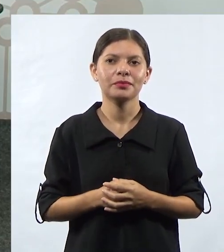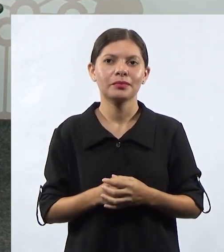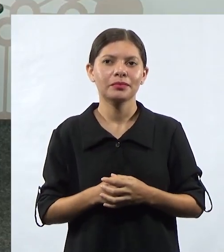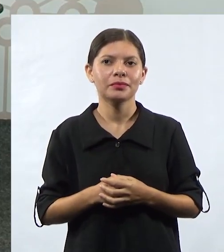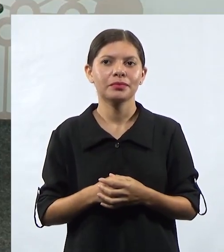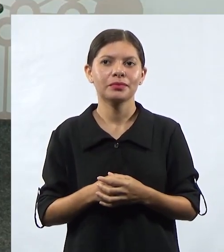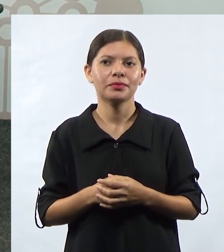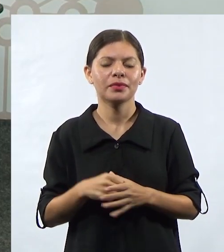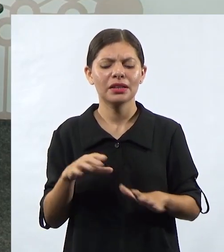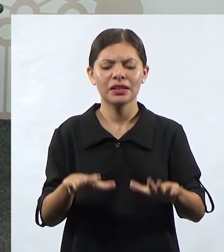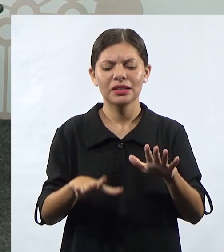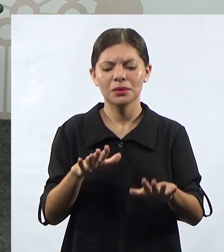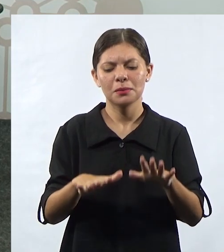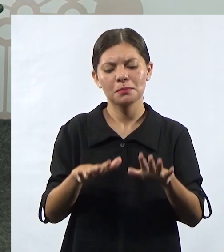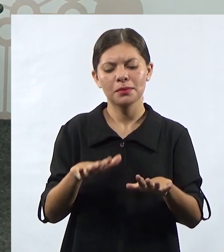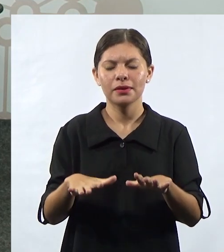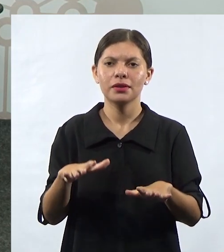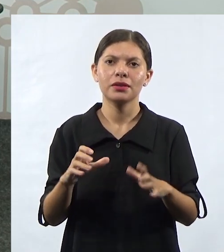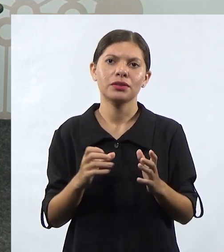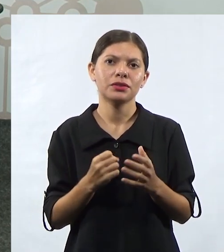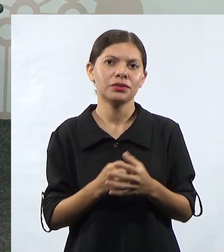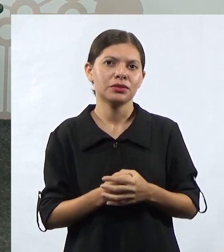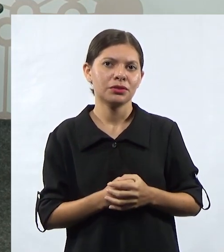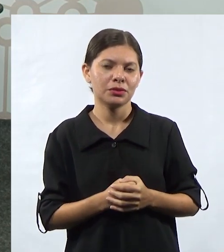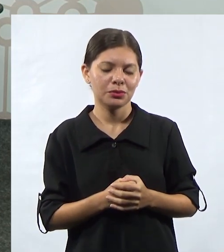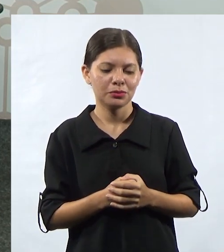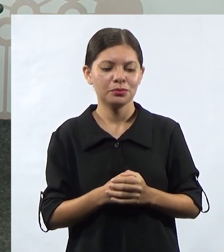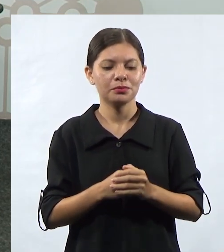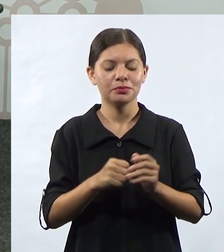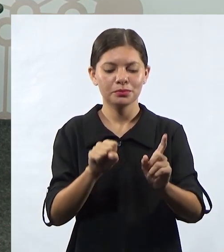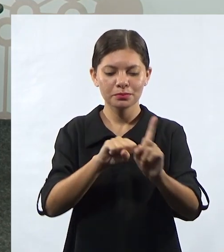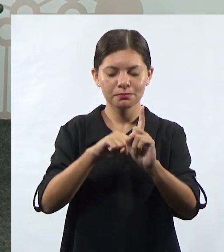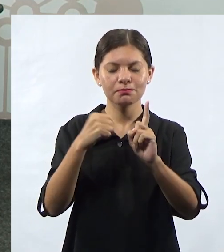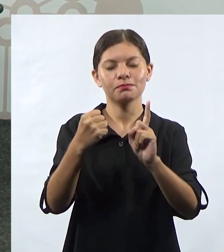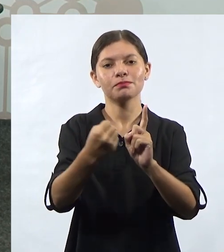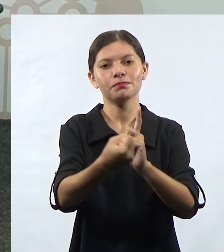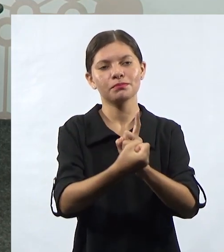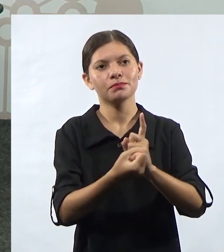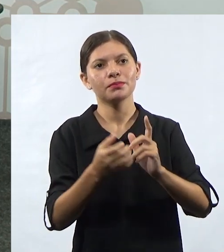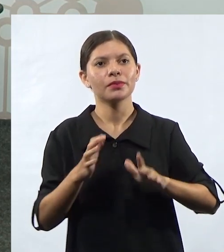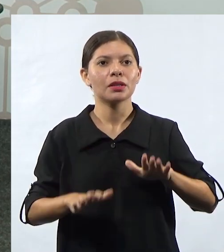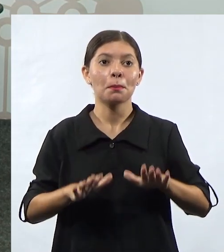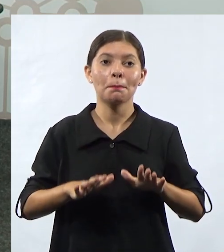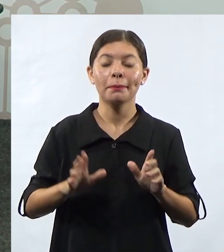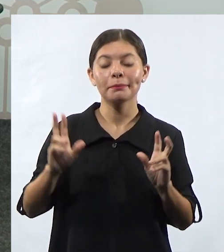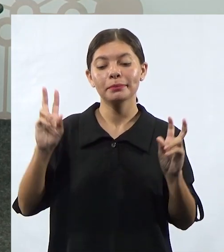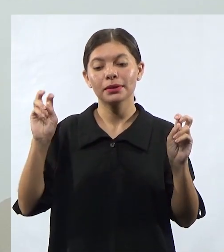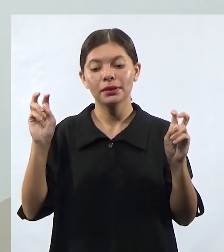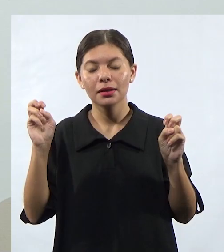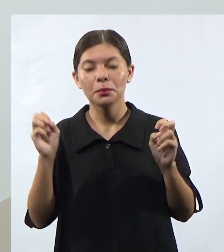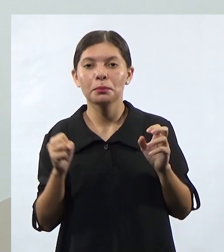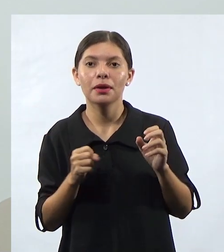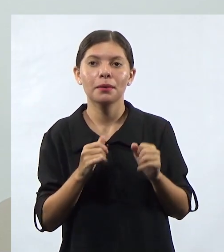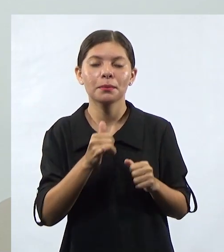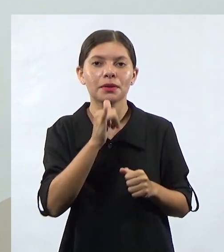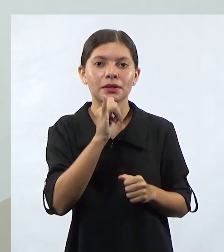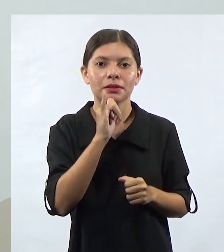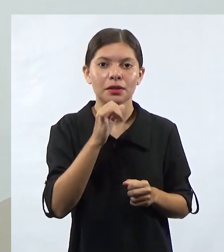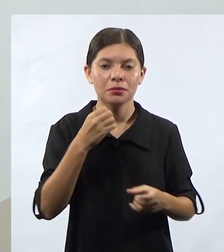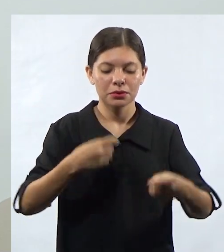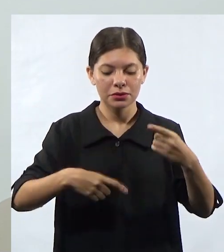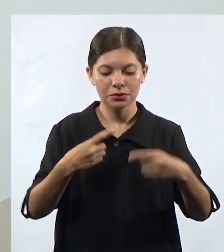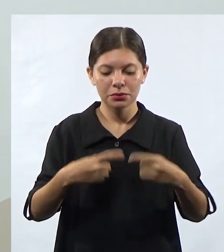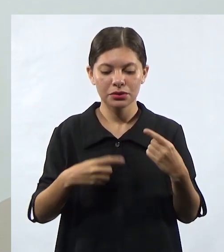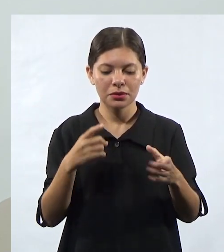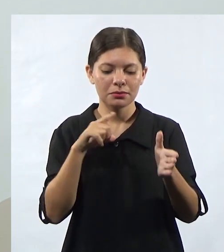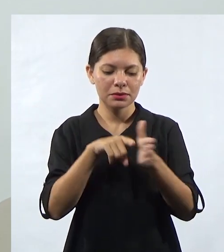Depende da situação, depende, não é, professor Saulo? Do público depende também. Do público, depende do tema. Então, por exemplo, se eu for discutir pesquisa em